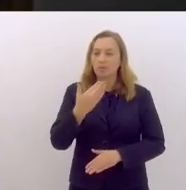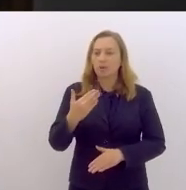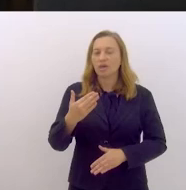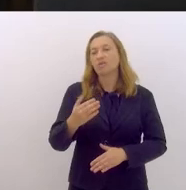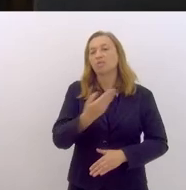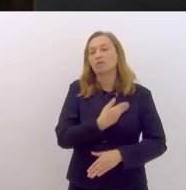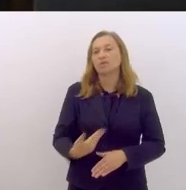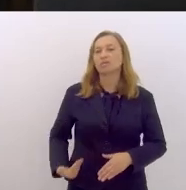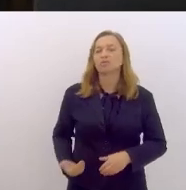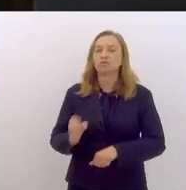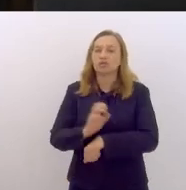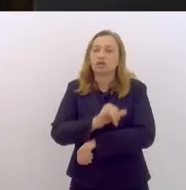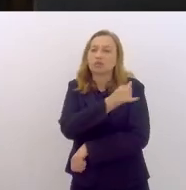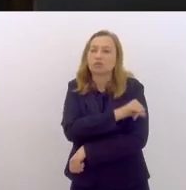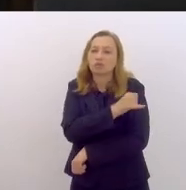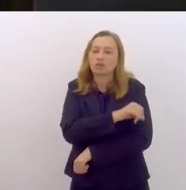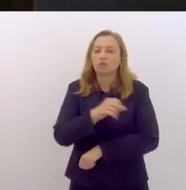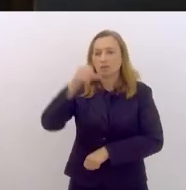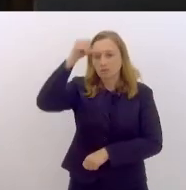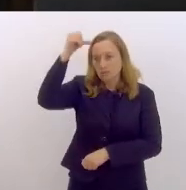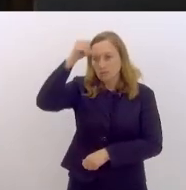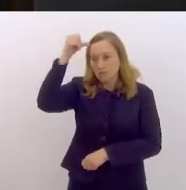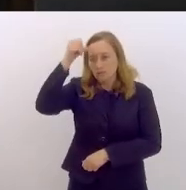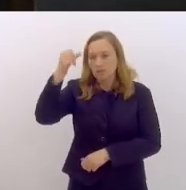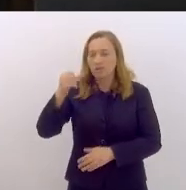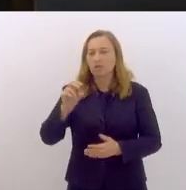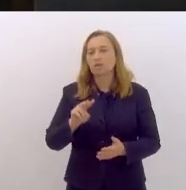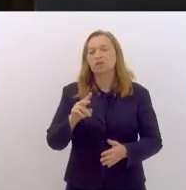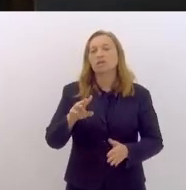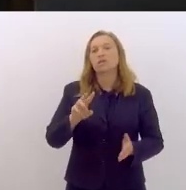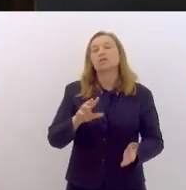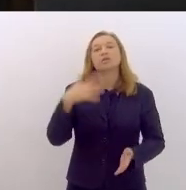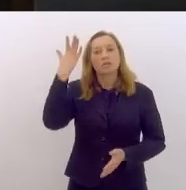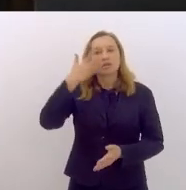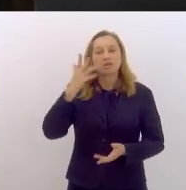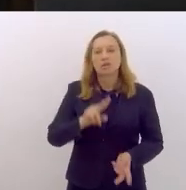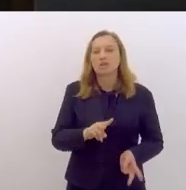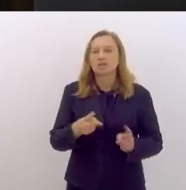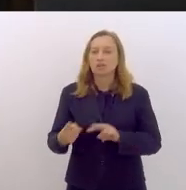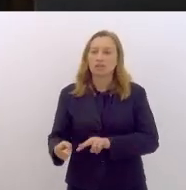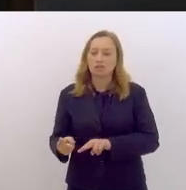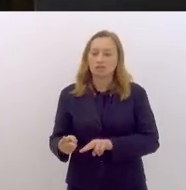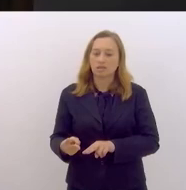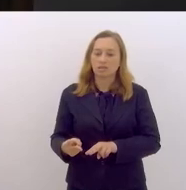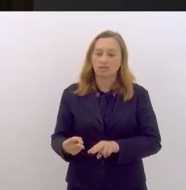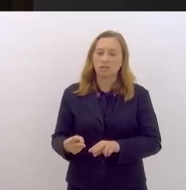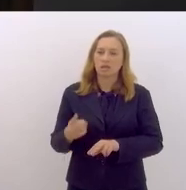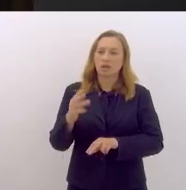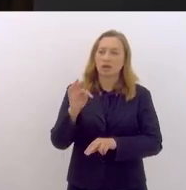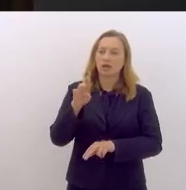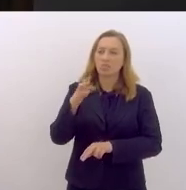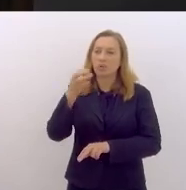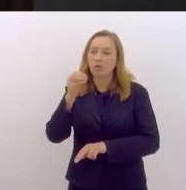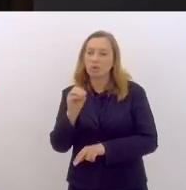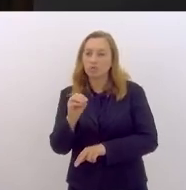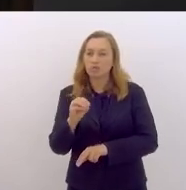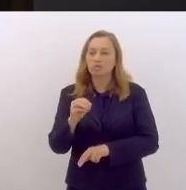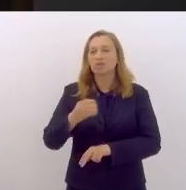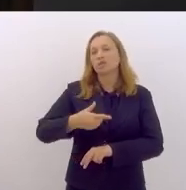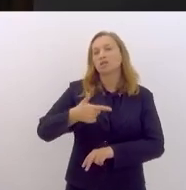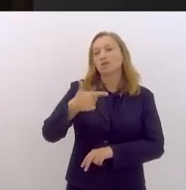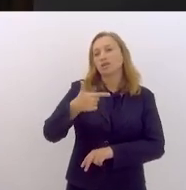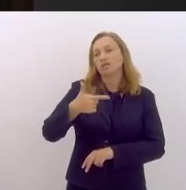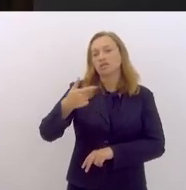governador do Estado do Rio de Janeiro, senhor Cláudio Castro, envio de mensagem expondo sobre a implantação de um heliporto na área do 20º Batalhão de